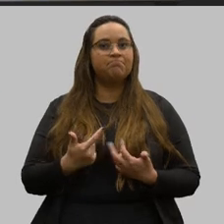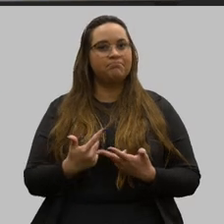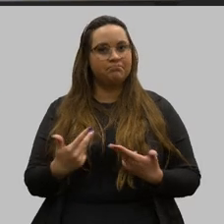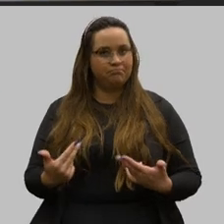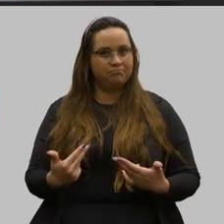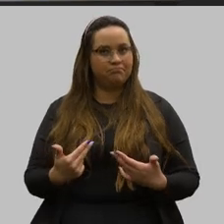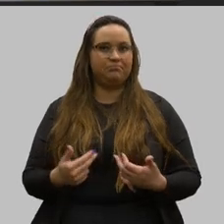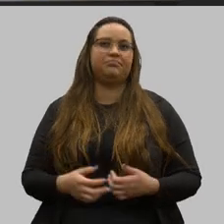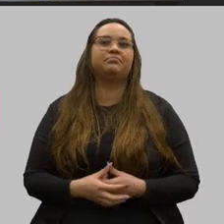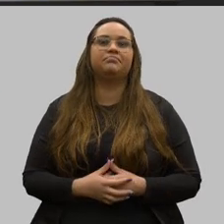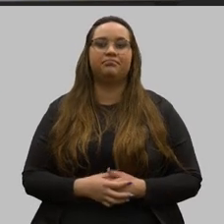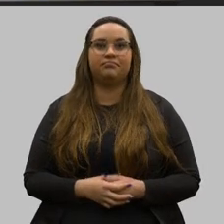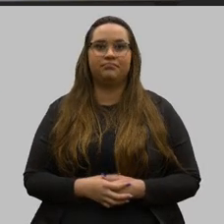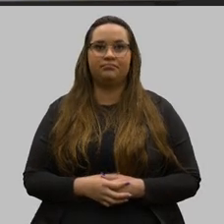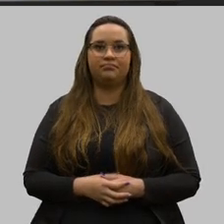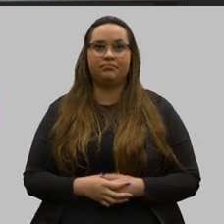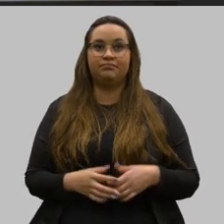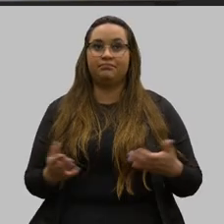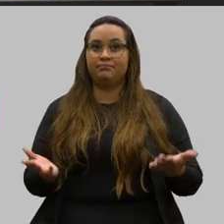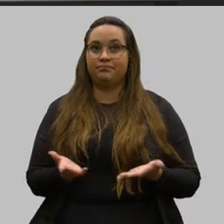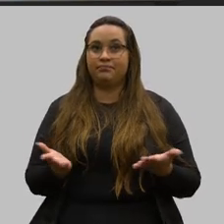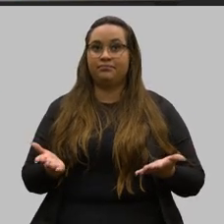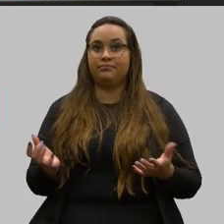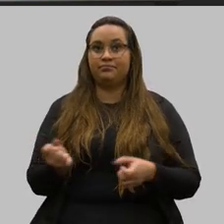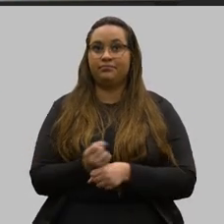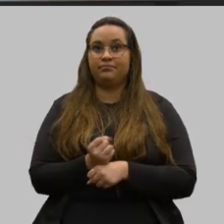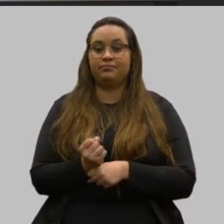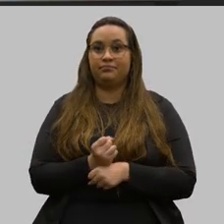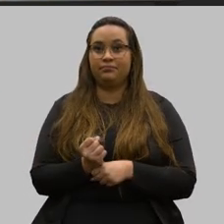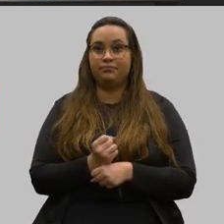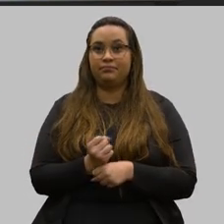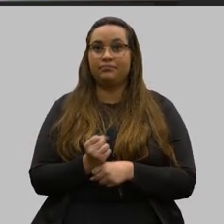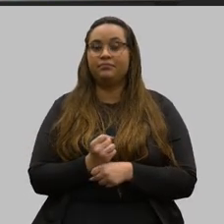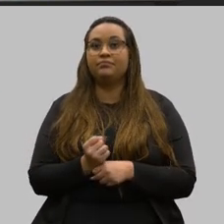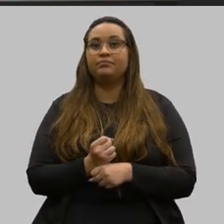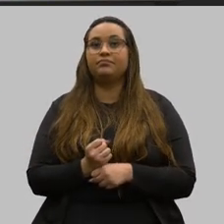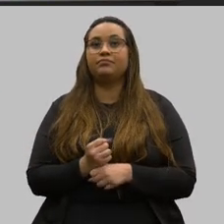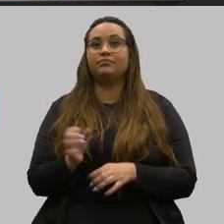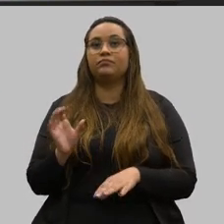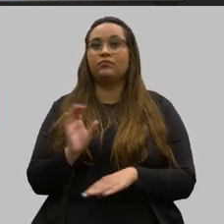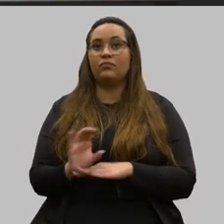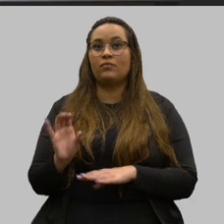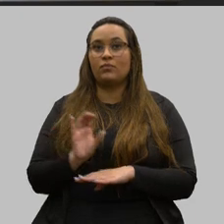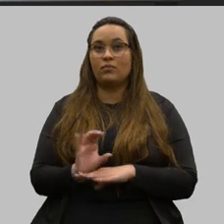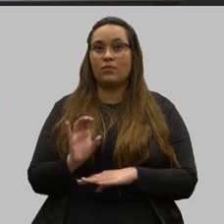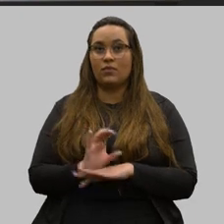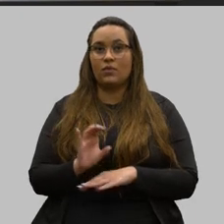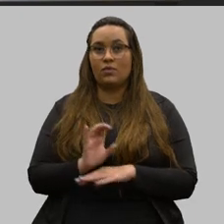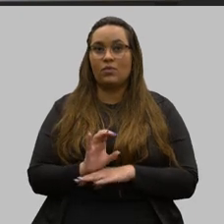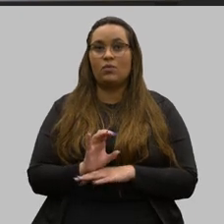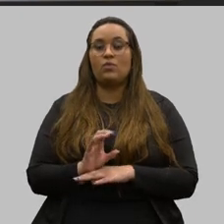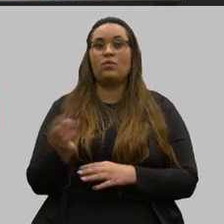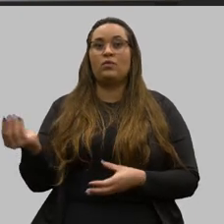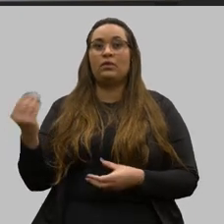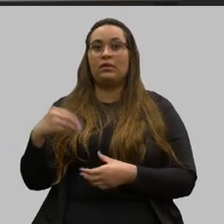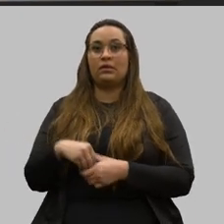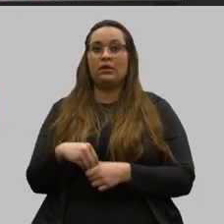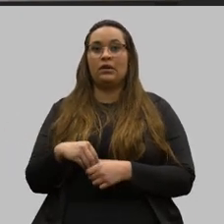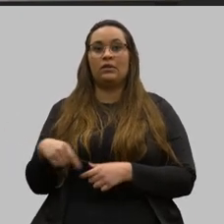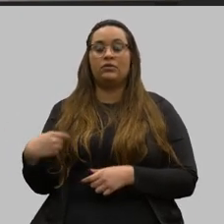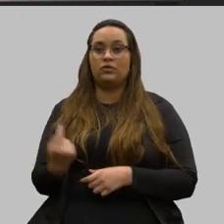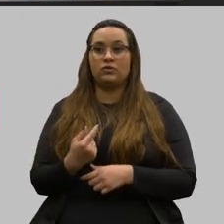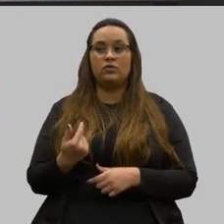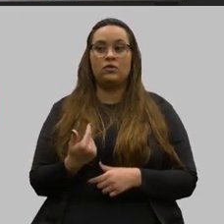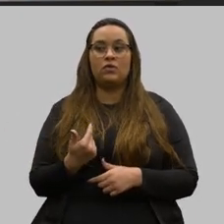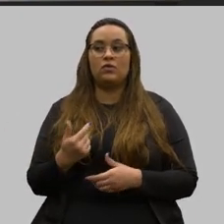c esse ano um ano que nós estamos realizando os dois eh curso para Os oficiais dentro da nossa academia já